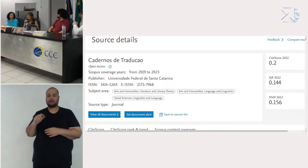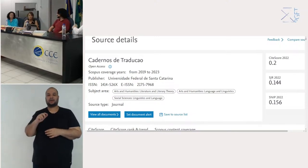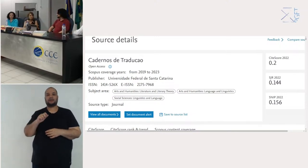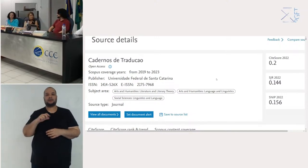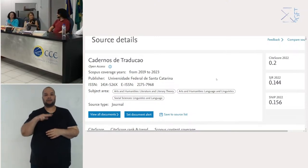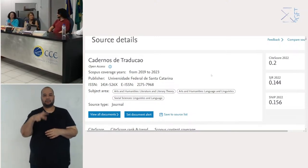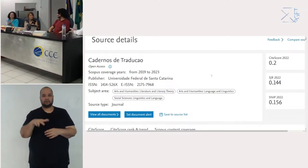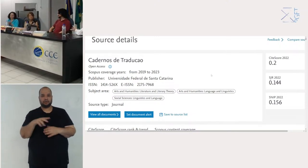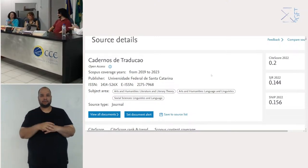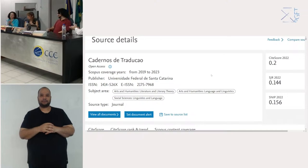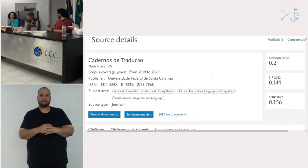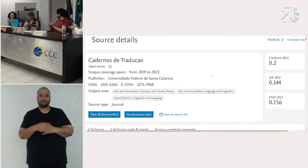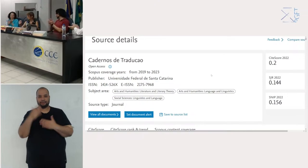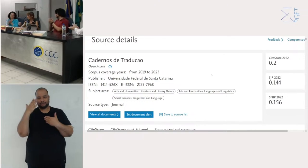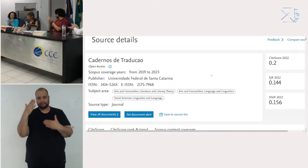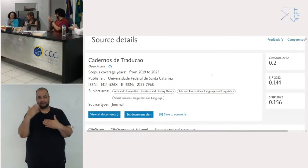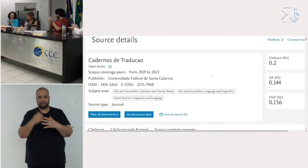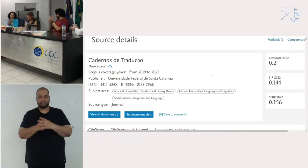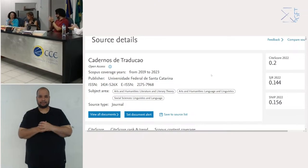obrigada.